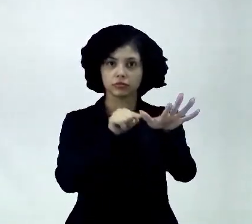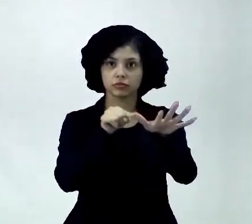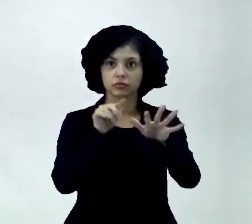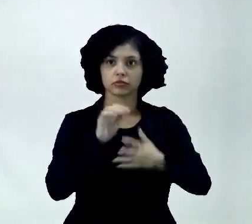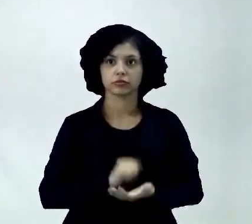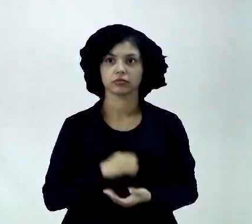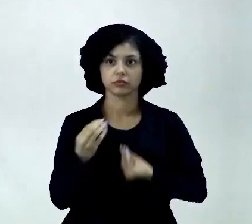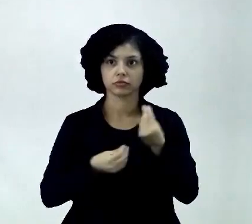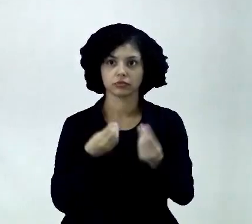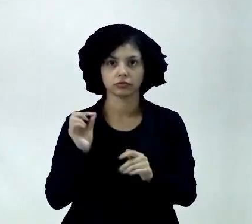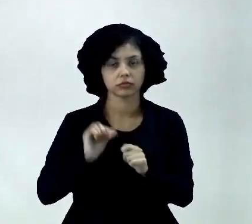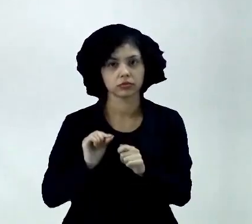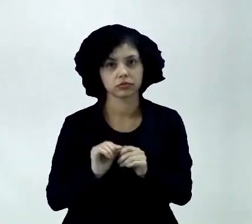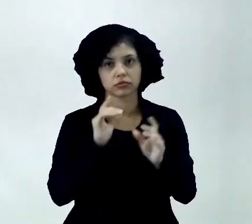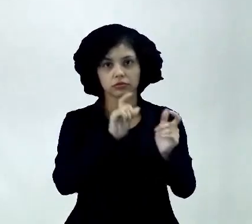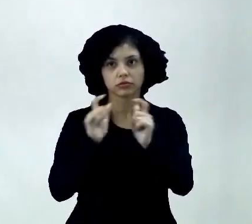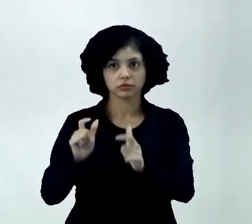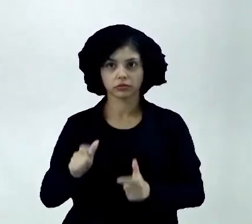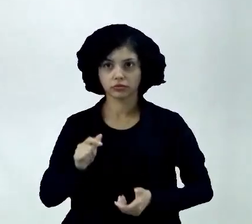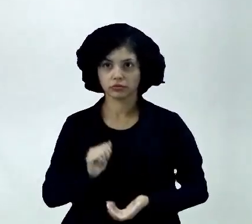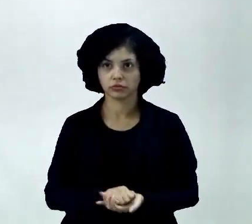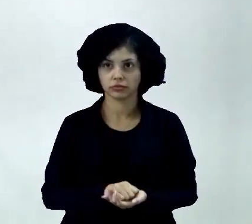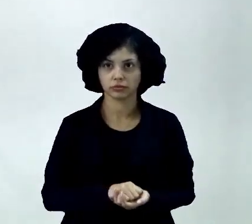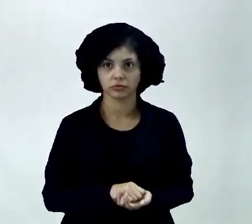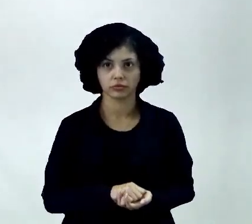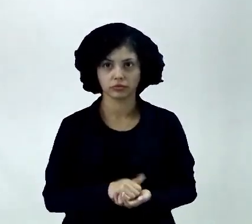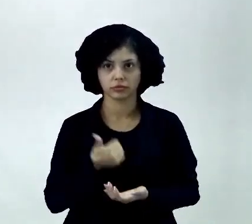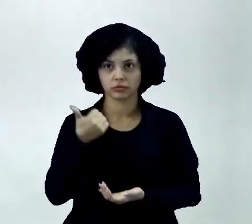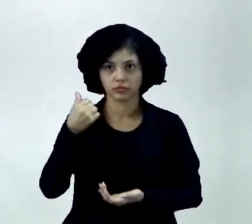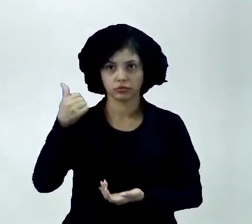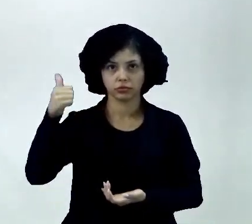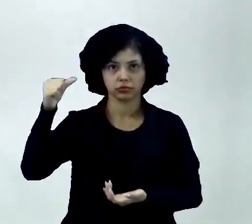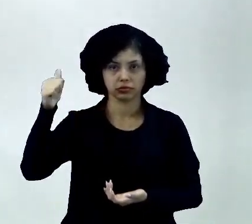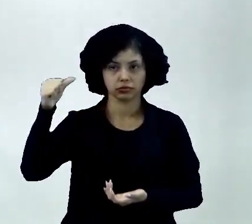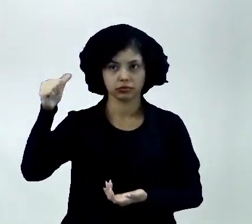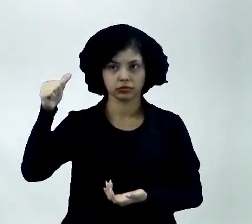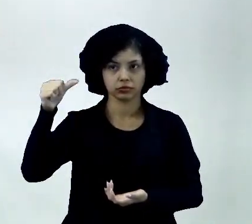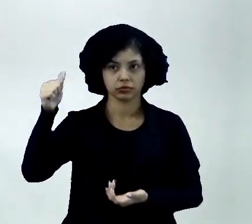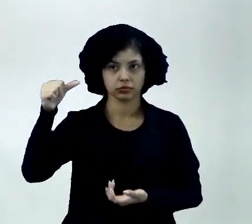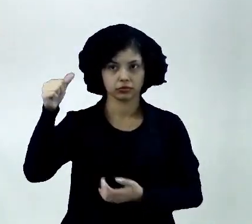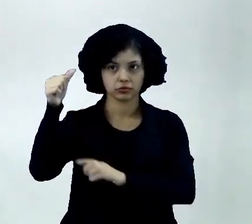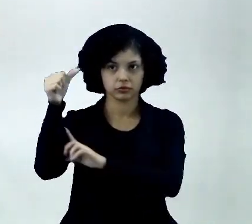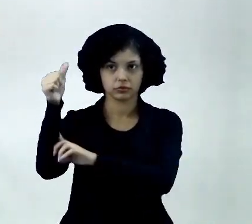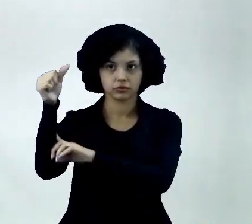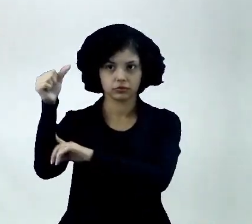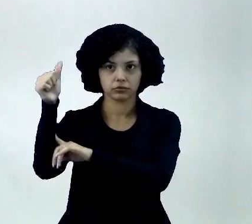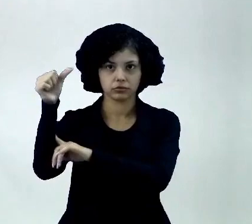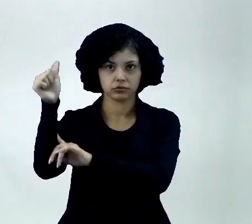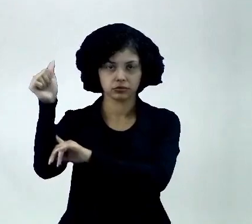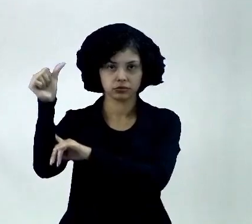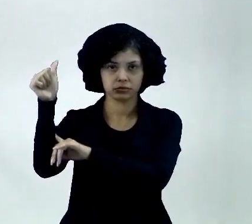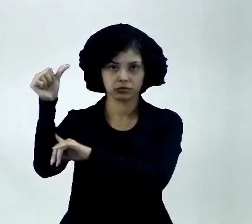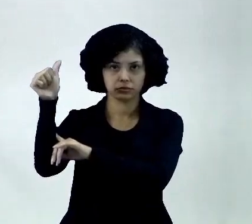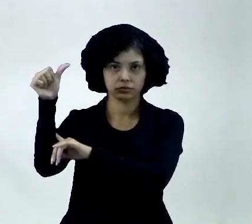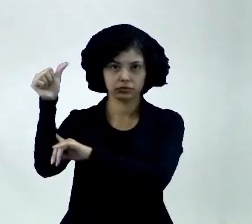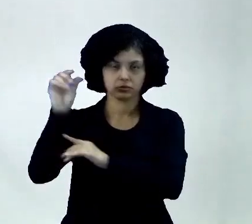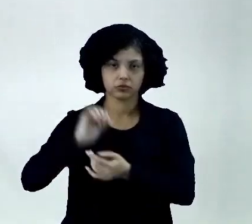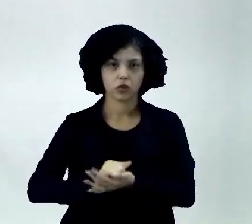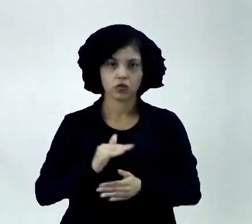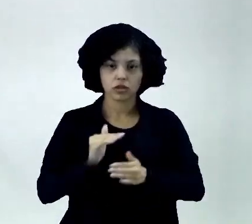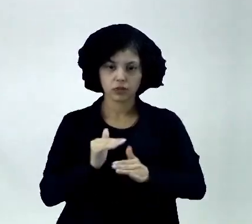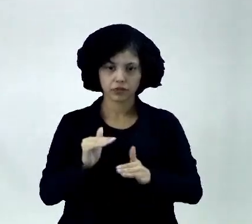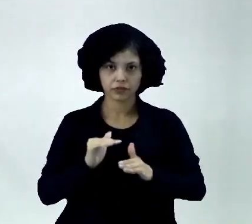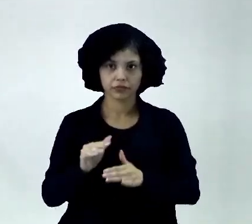una. Professor, como é que eu faço para localizar o rádio? É pelo polegar, essa é a antena do rádio, então esse ossinho aqui